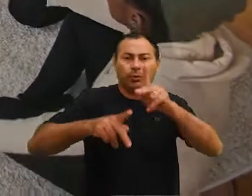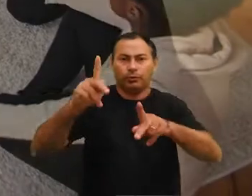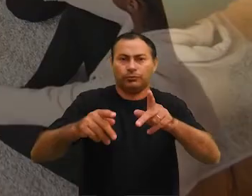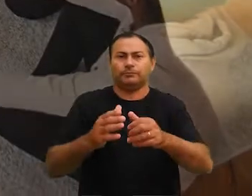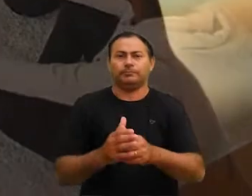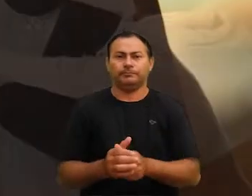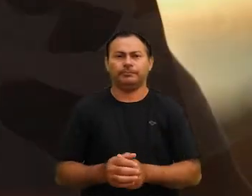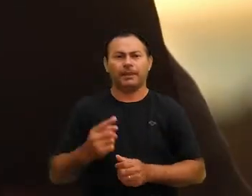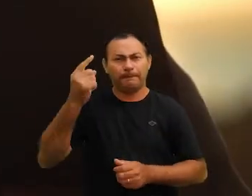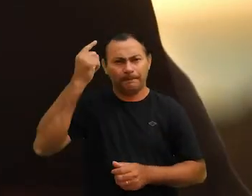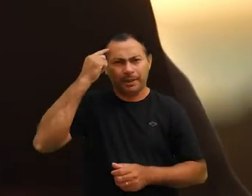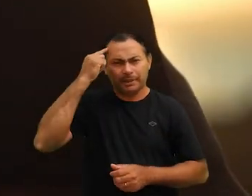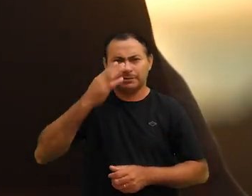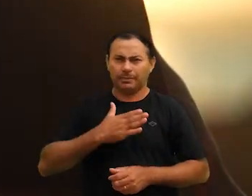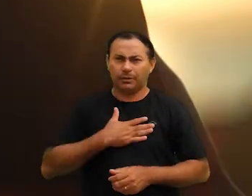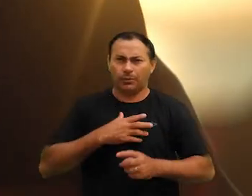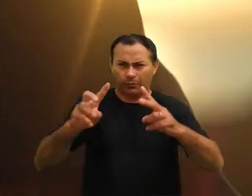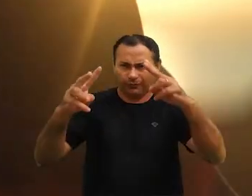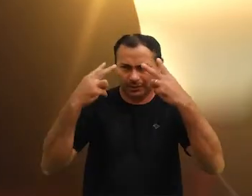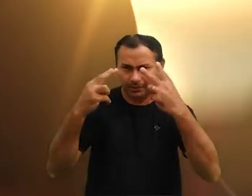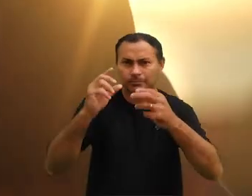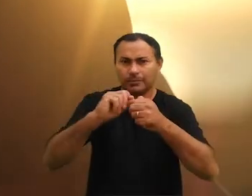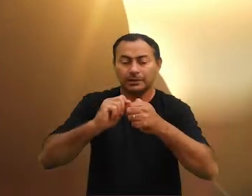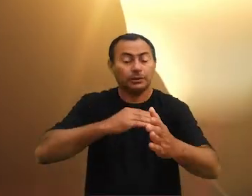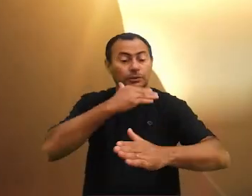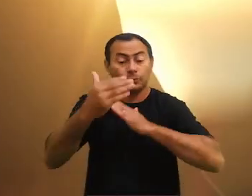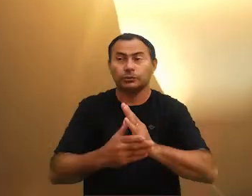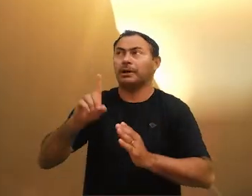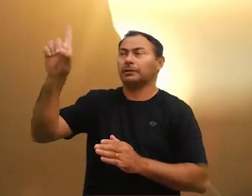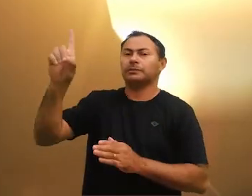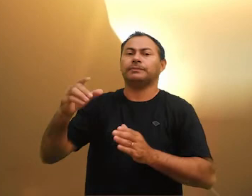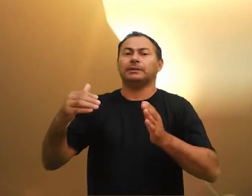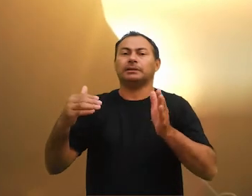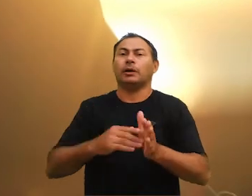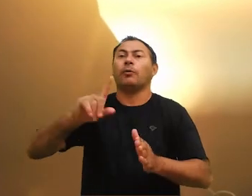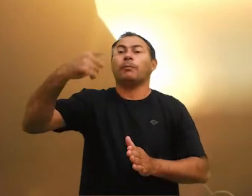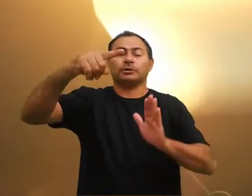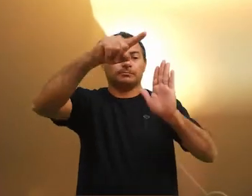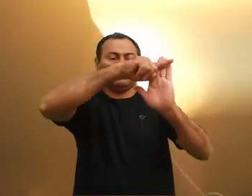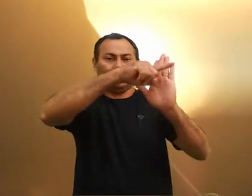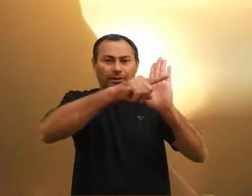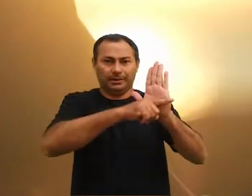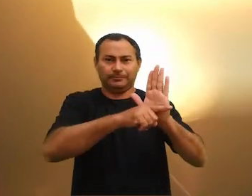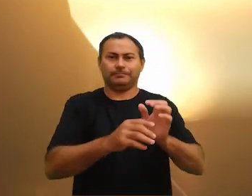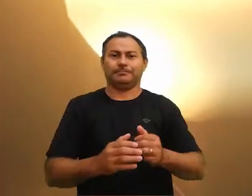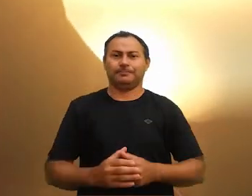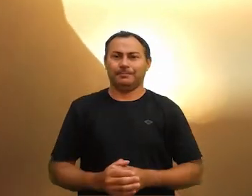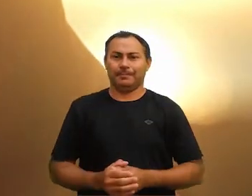povo. Pense nisso, meu ouvinte. Faça tudo para Deus. Até o próximo programa.